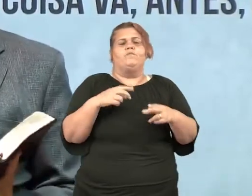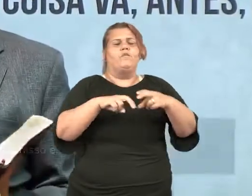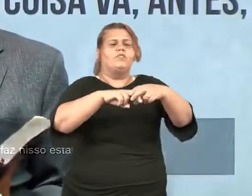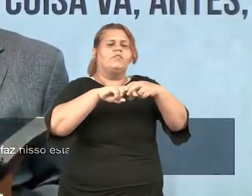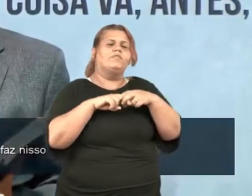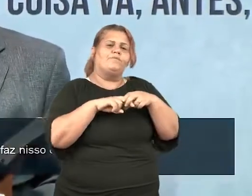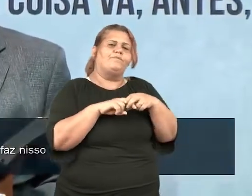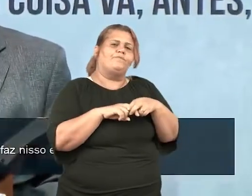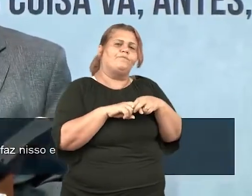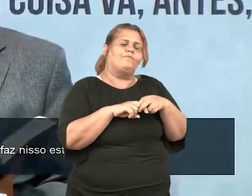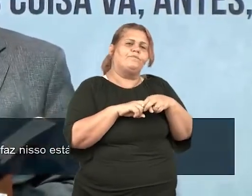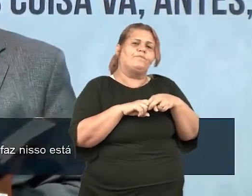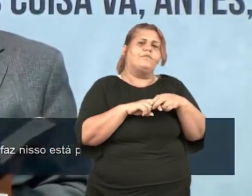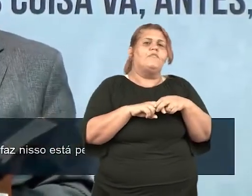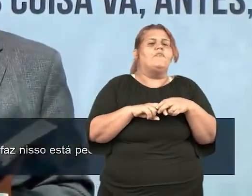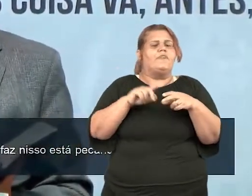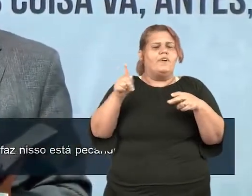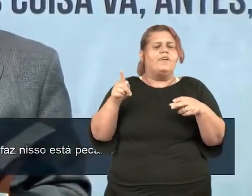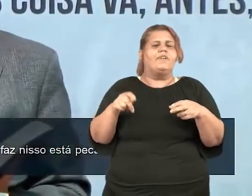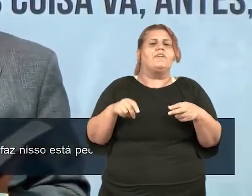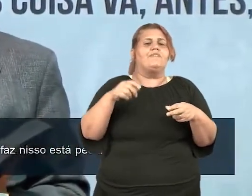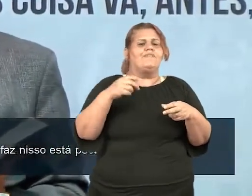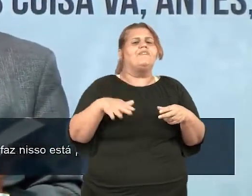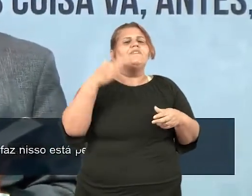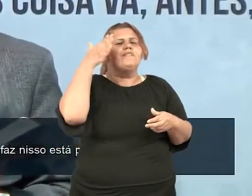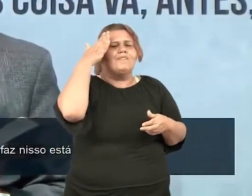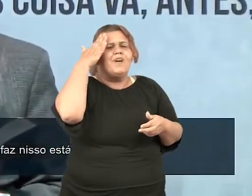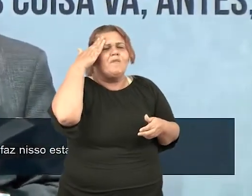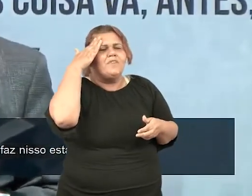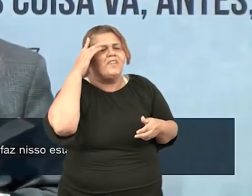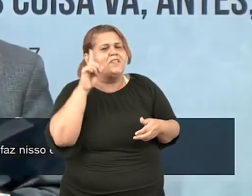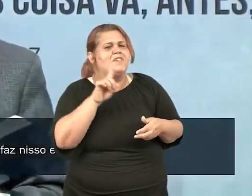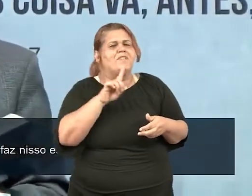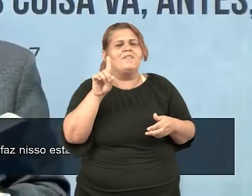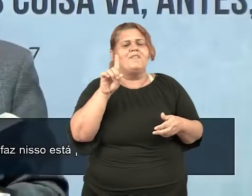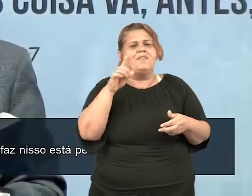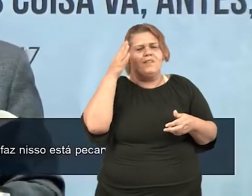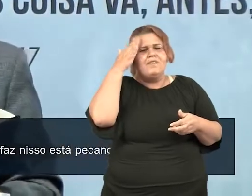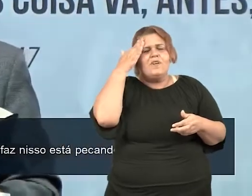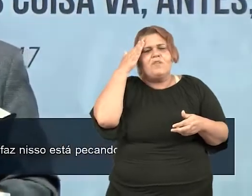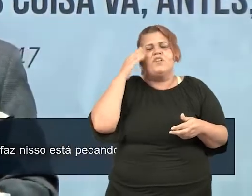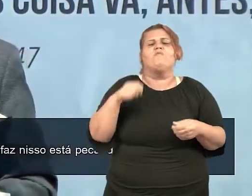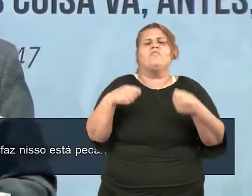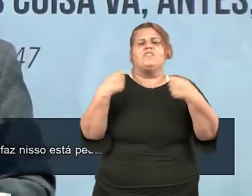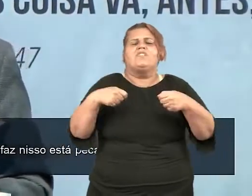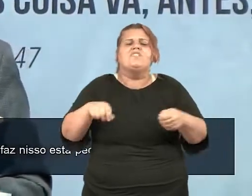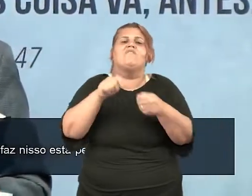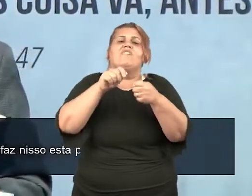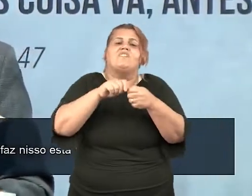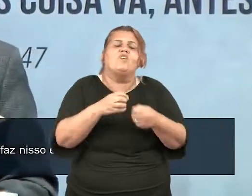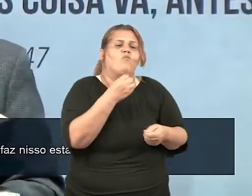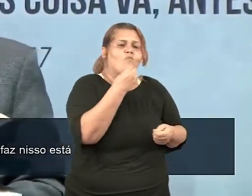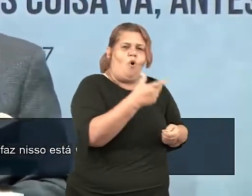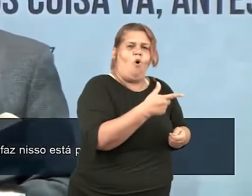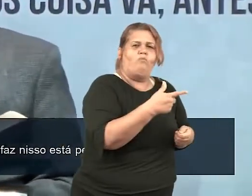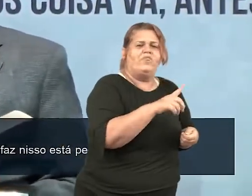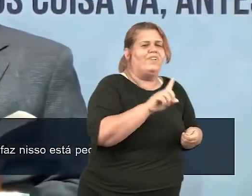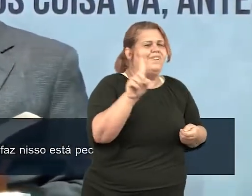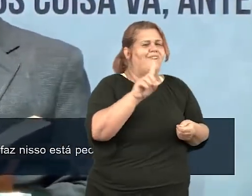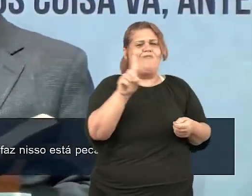Portanto, aquele que sabe que deve fazer o bem e não o faz, nisso está